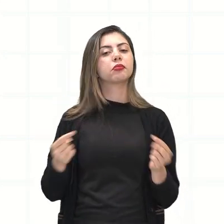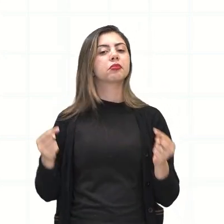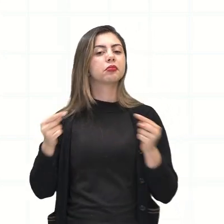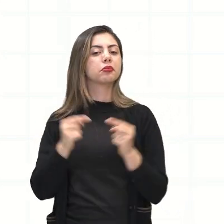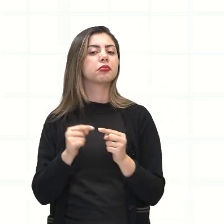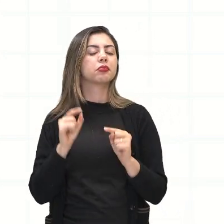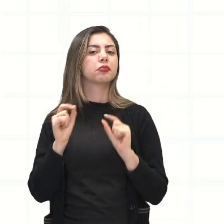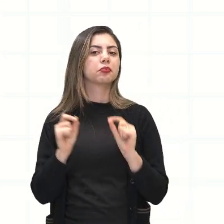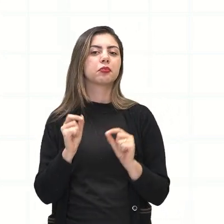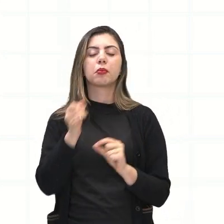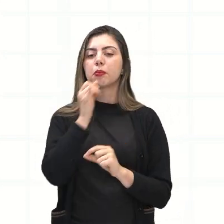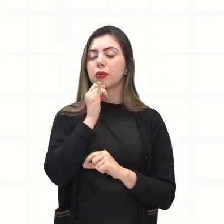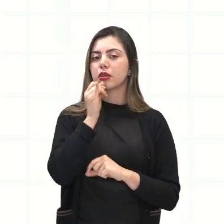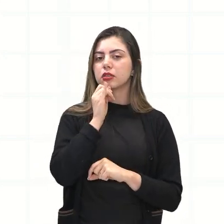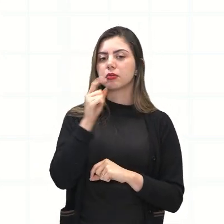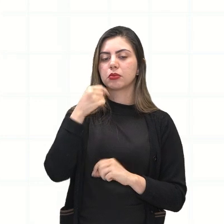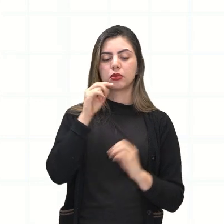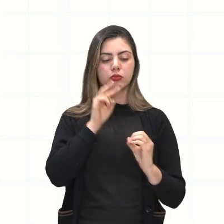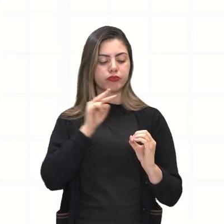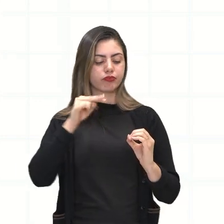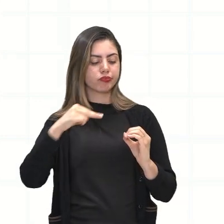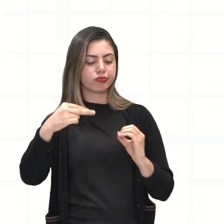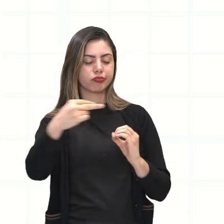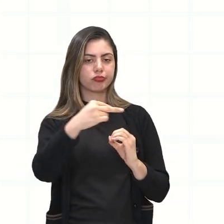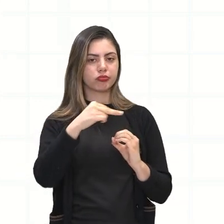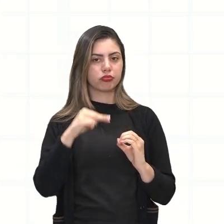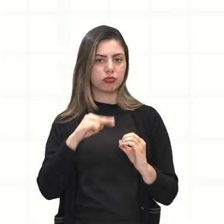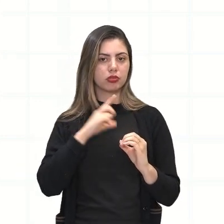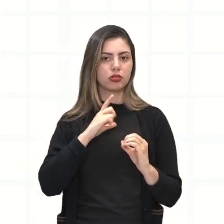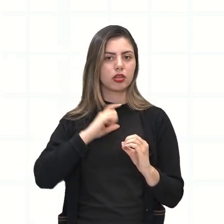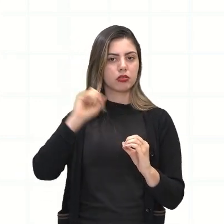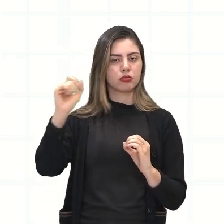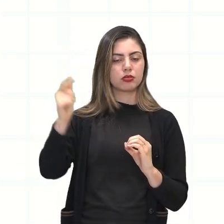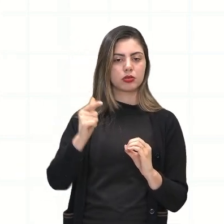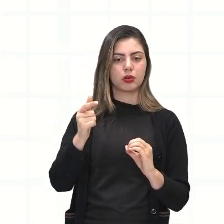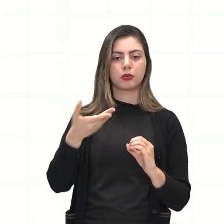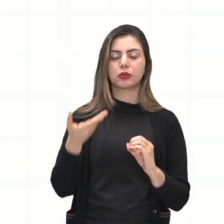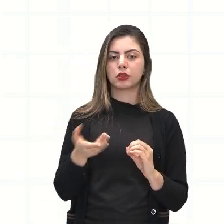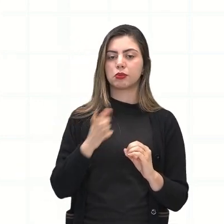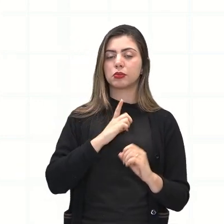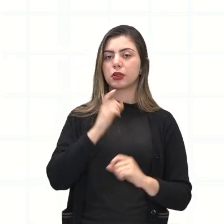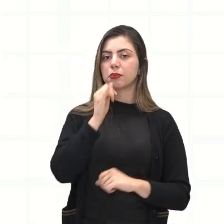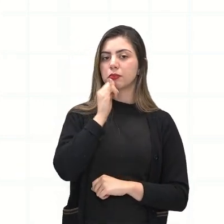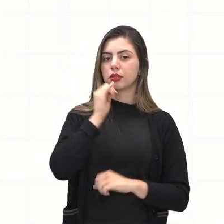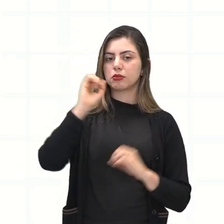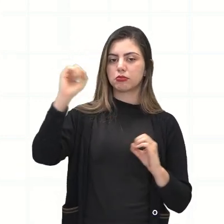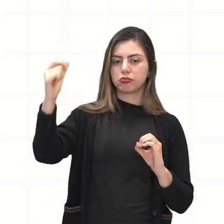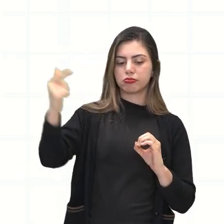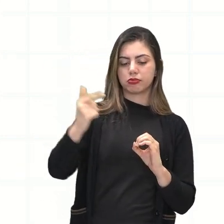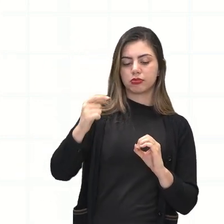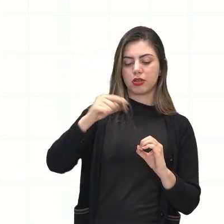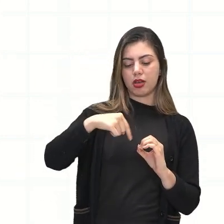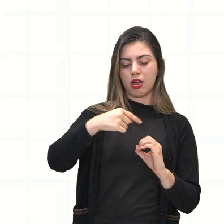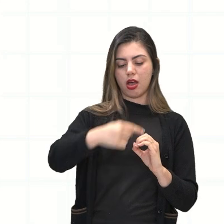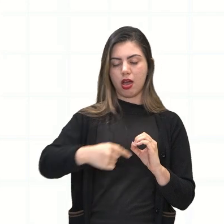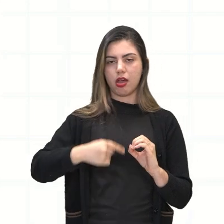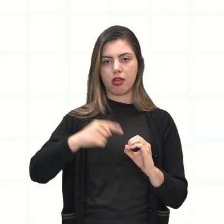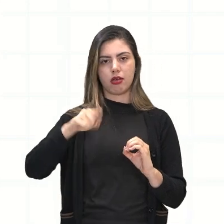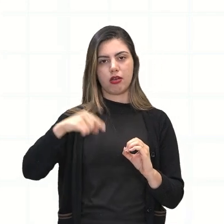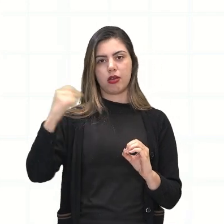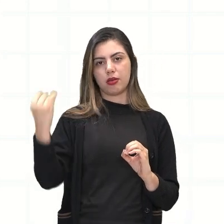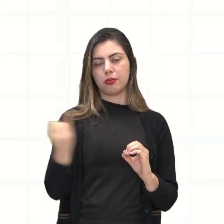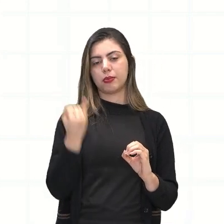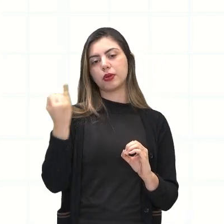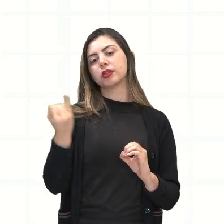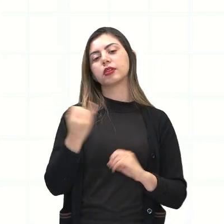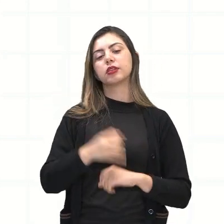onde estamos olhando o foco de luz. A área iluminada na sombra é muito importante, porque